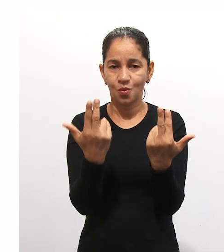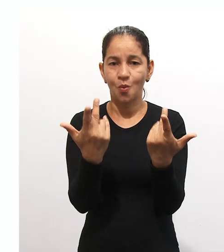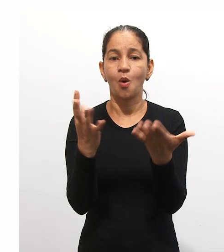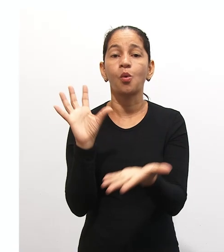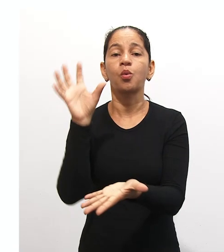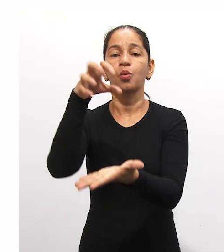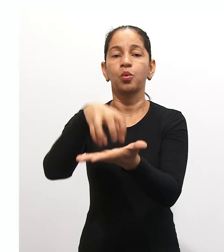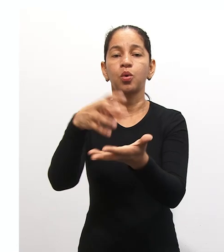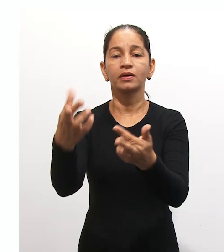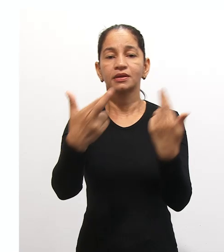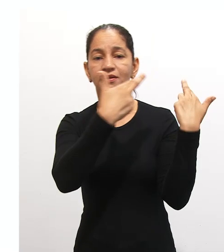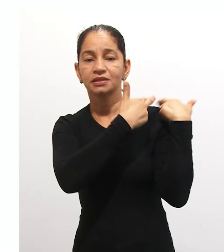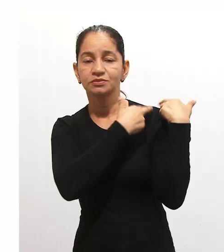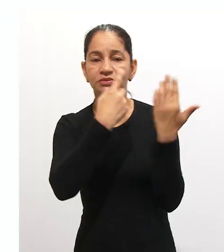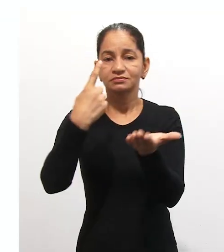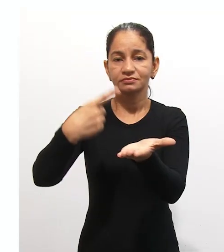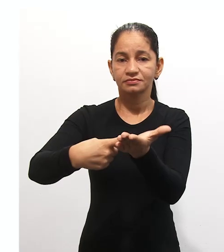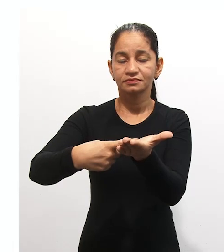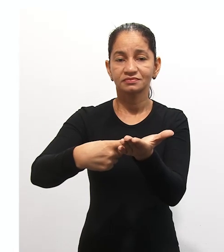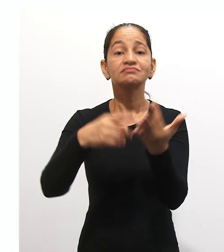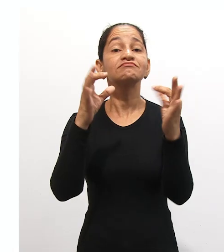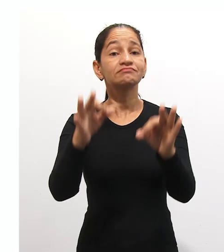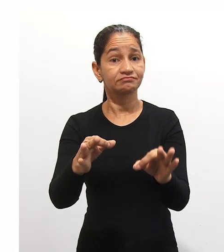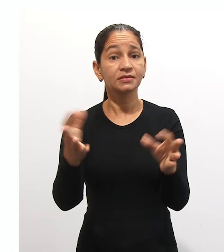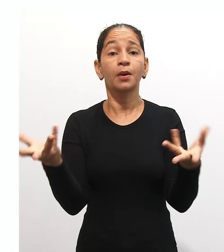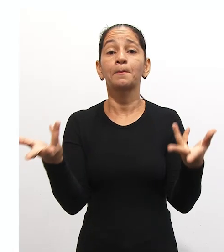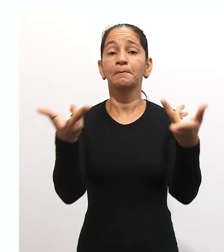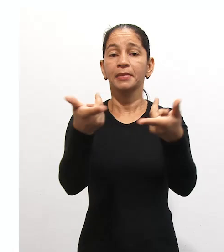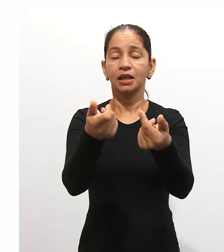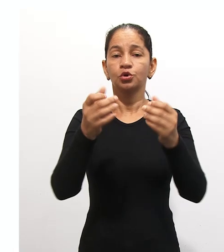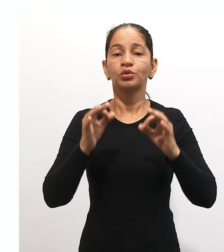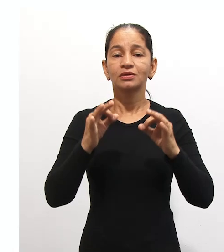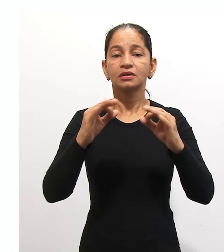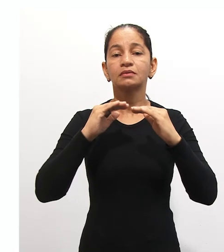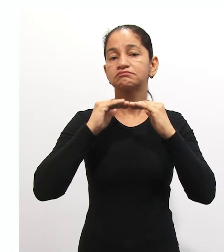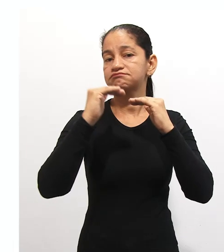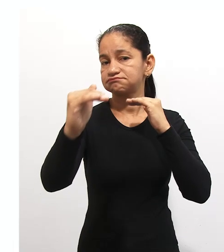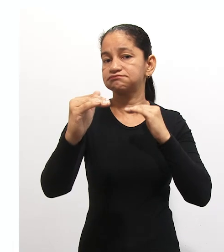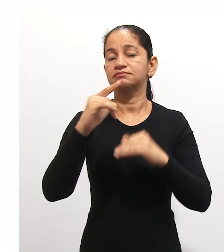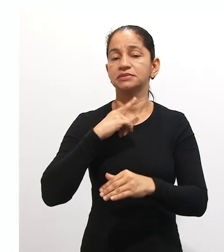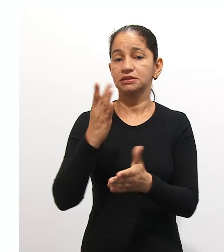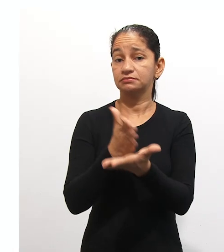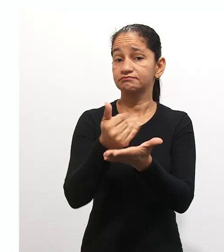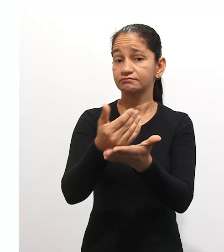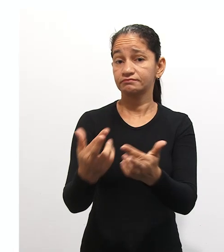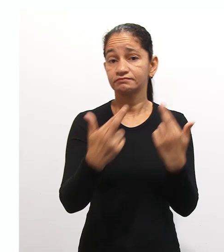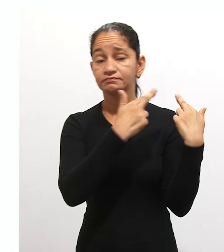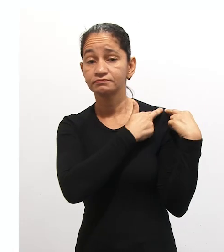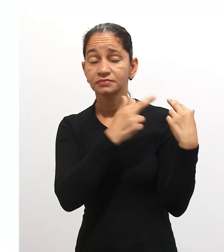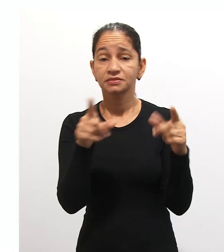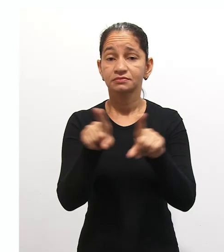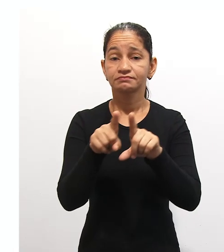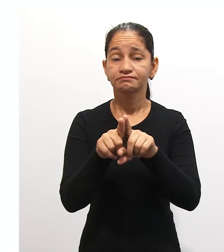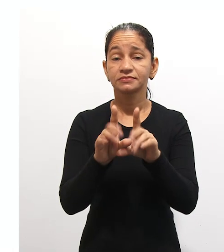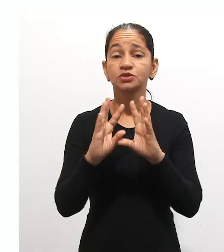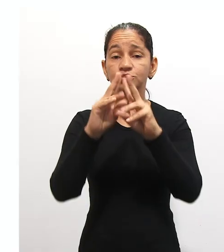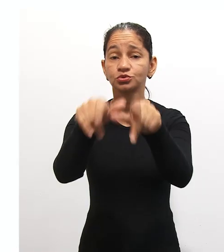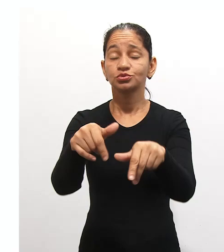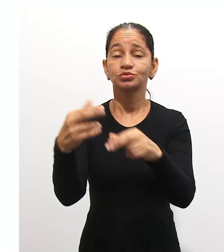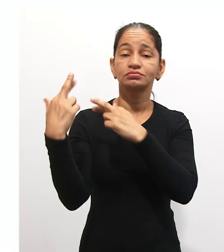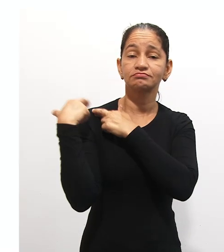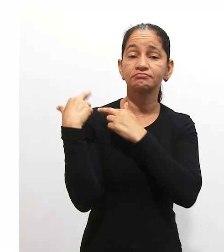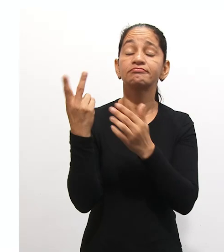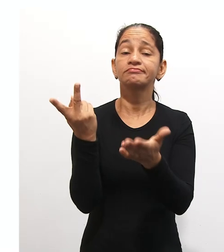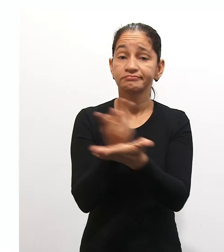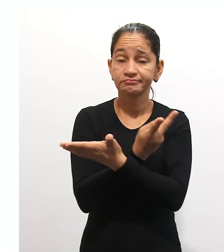responsabilidade. Não deixa de ser uma forma de aprimorar o controle e dividir a empresa em centros de responsabilidades. Ou seja,